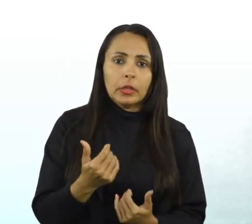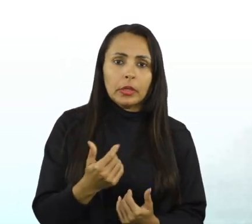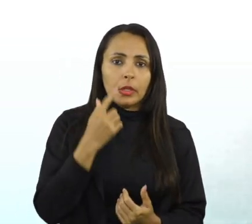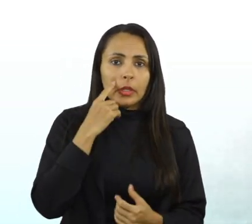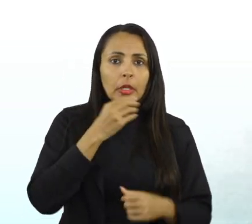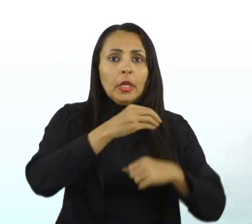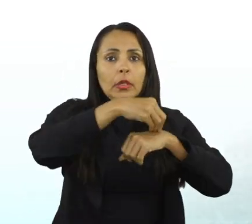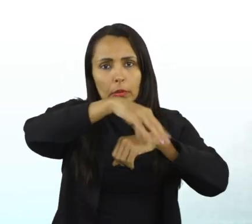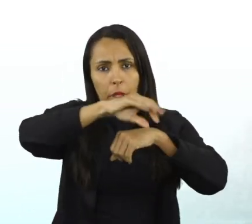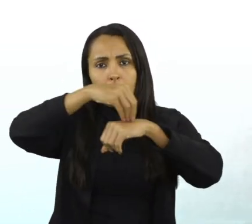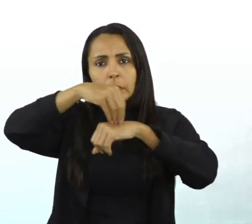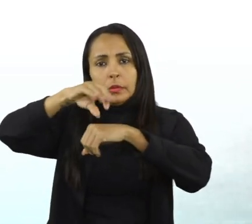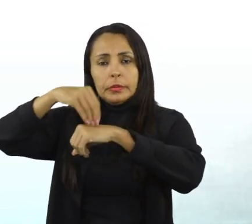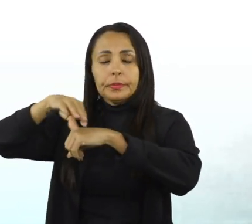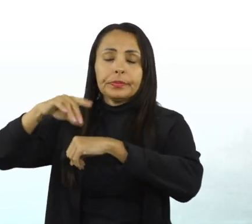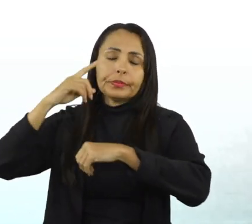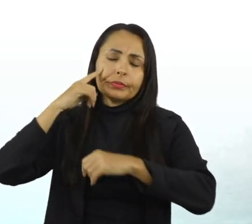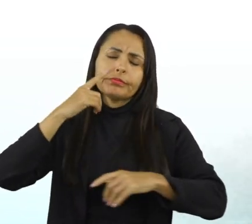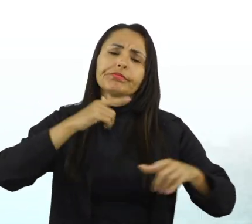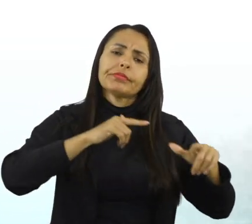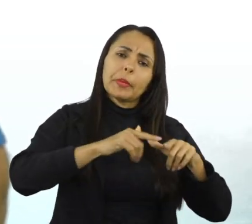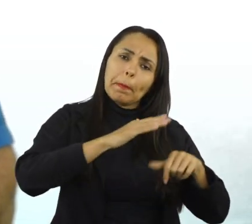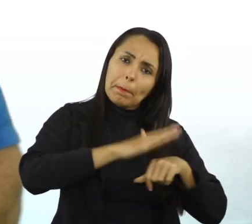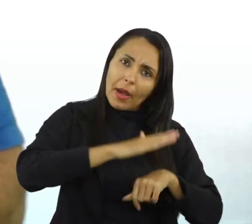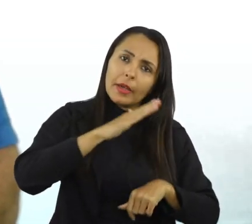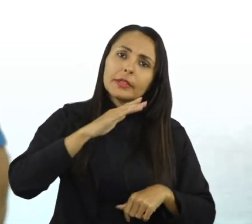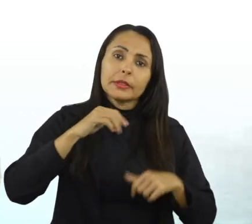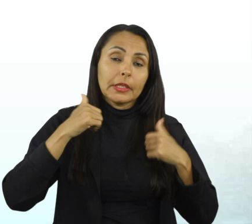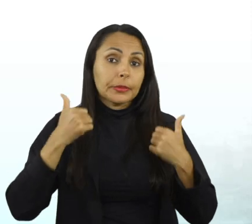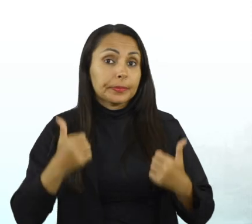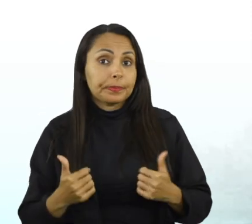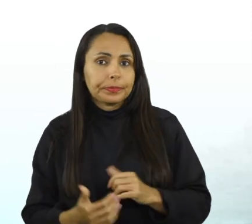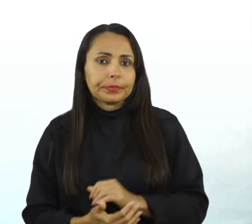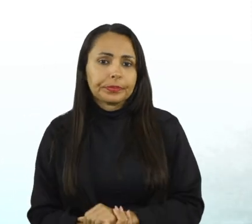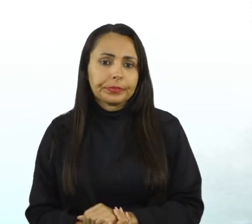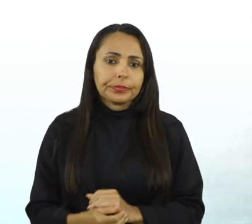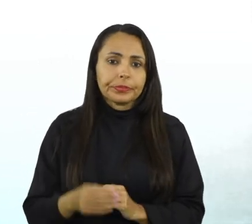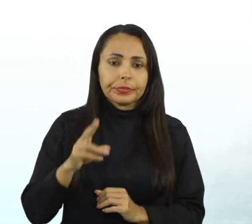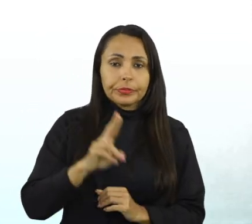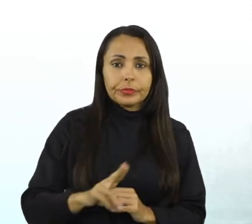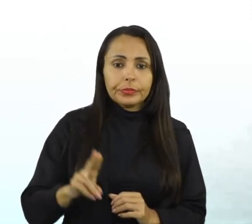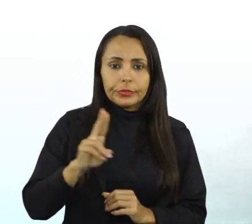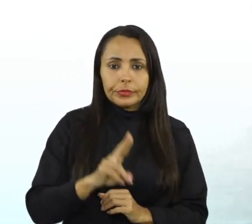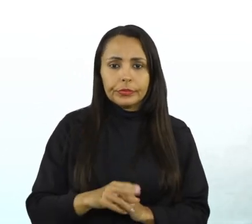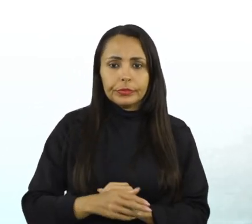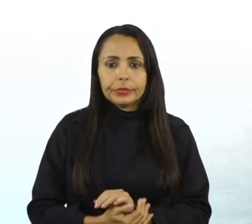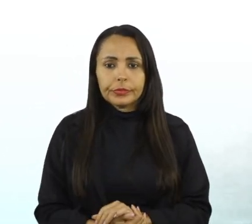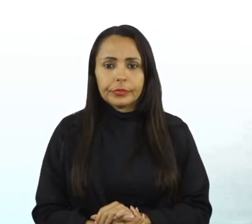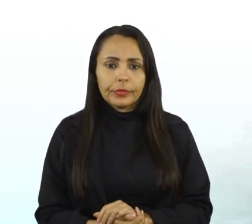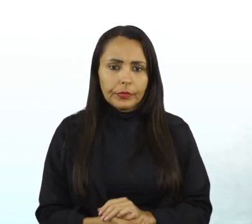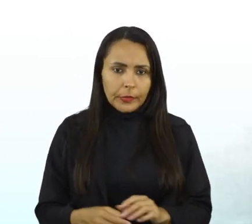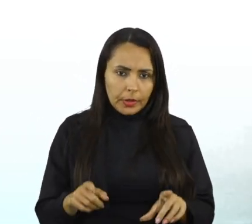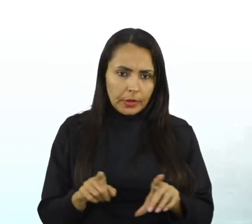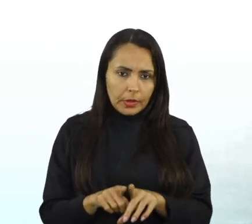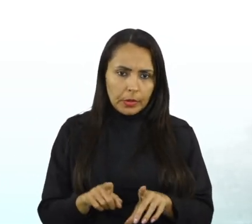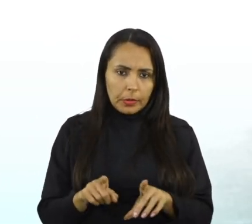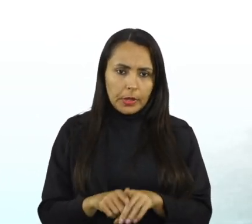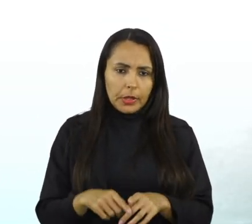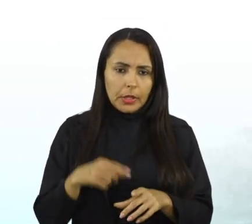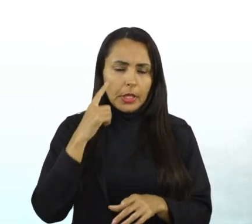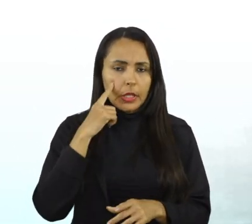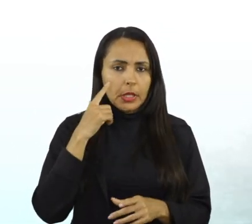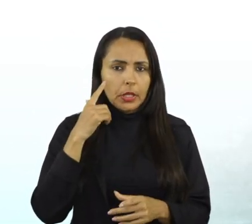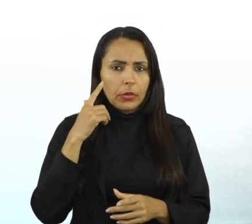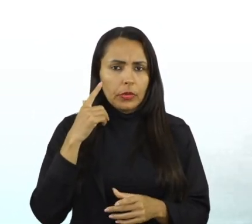vem transformando, ele vem trabalhando gírias. Certo? Então, ele utiliza gírias. E essas gírias também, elas estão vindo muito